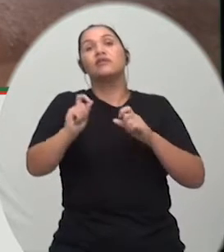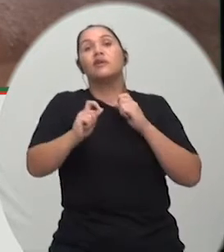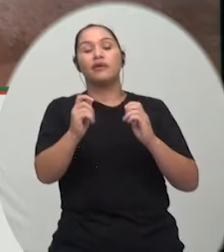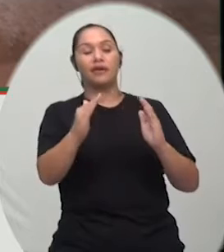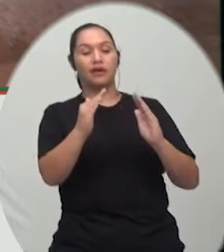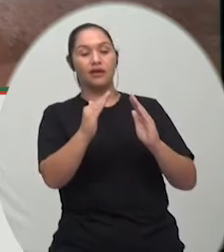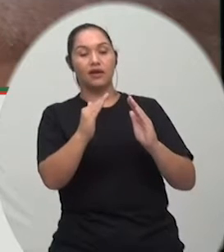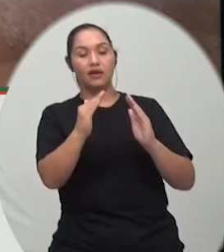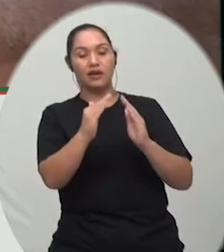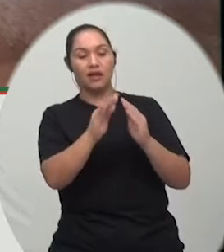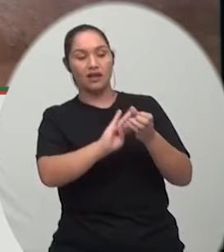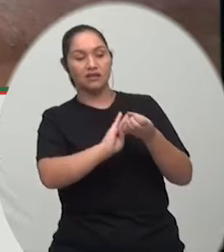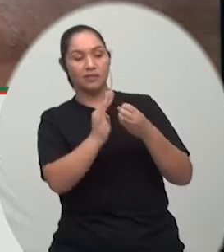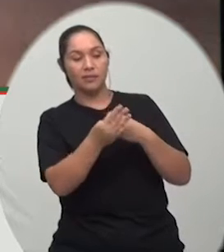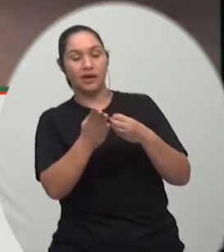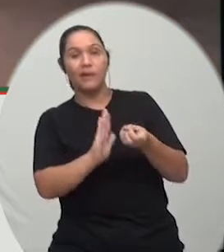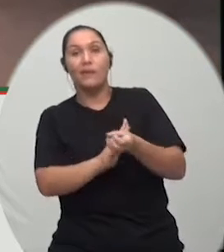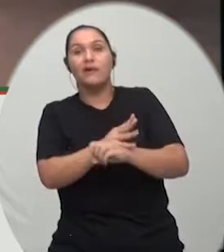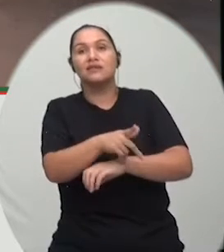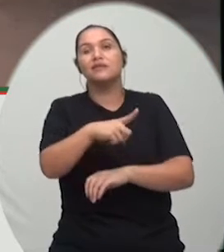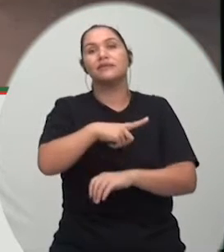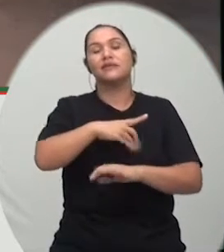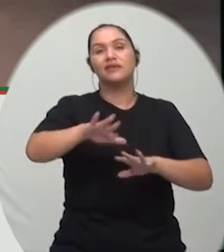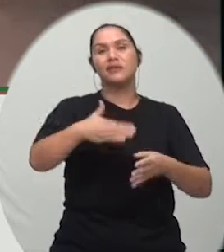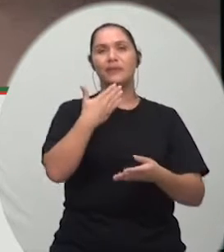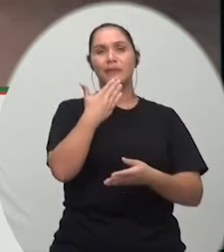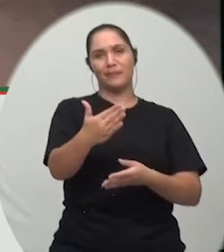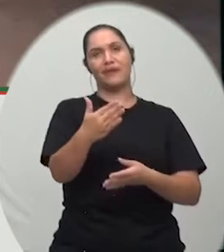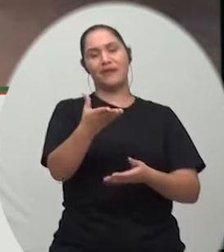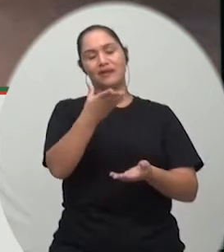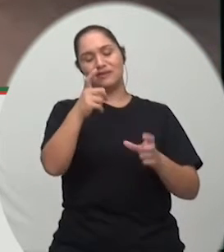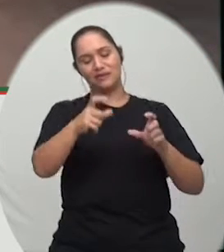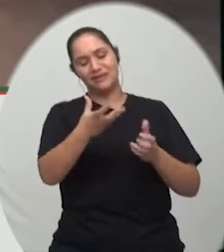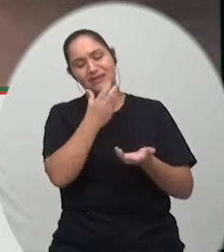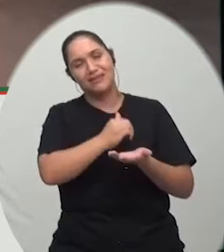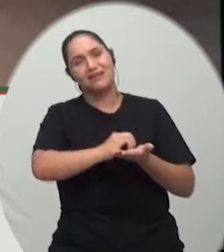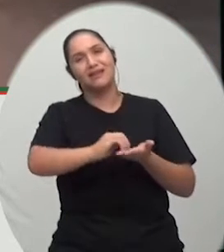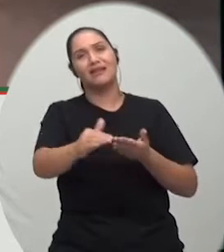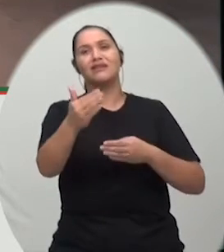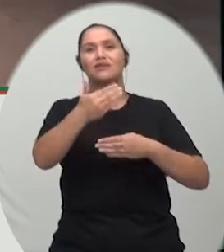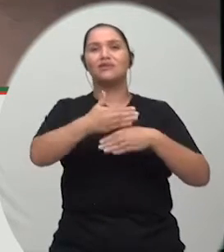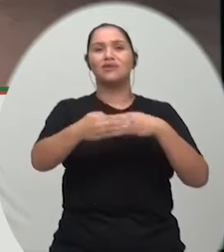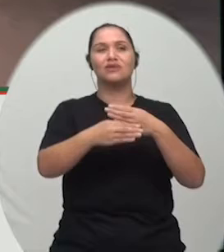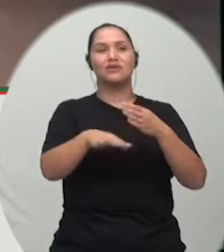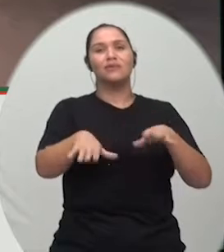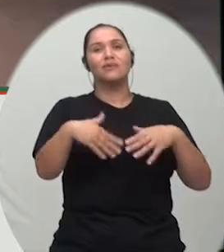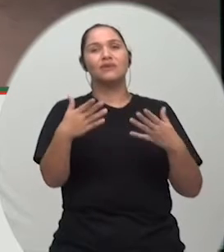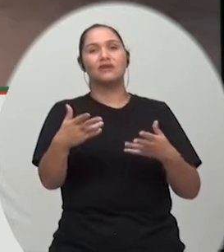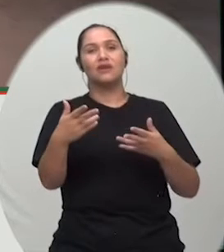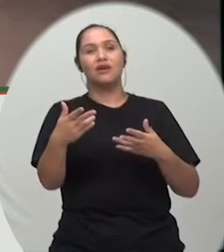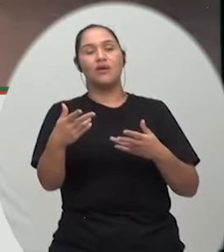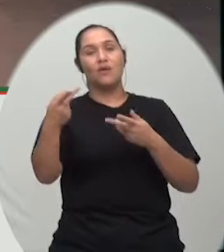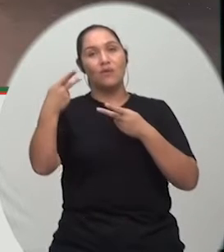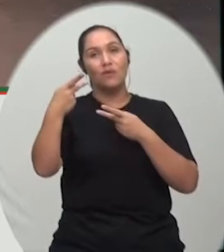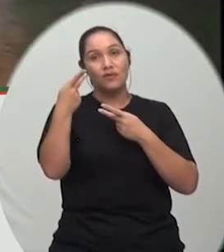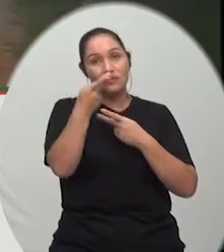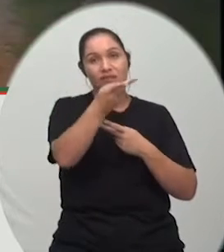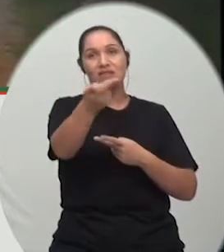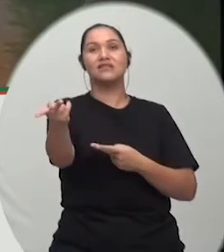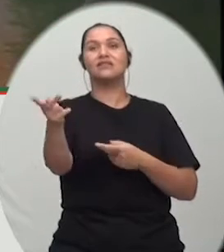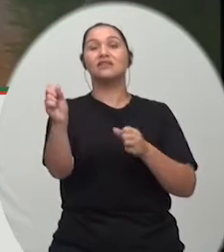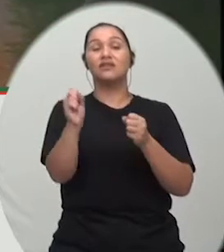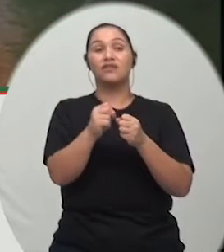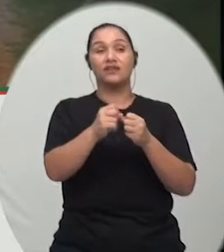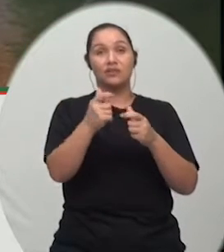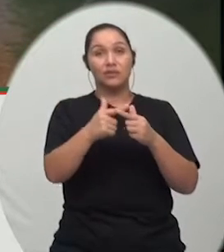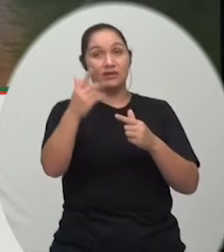residências. Então, gostaria de pedir à Secretaria de Obras que faça uma visita ao bairro Linha Anta, pois todos nós sabemos